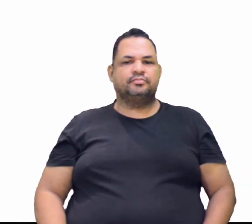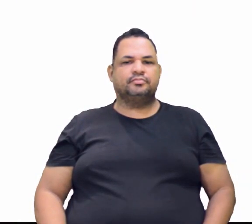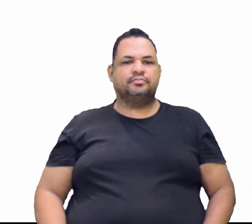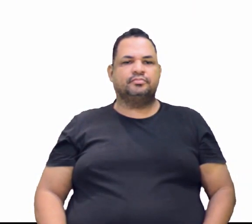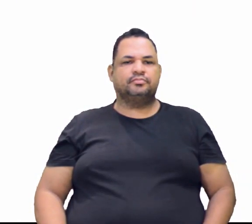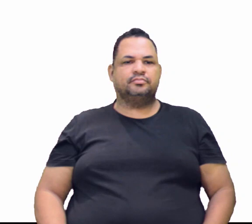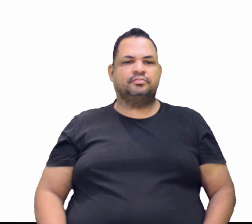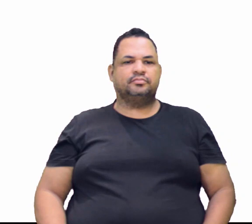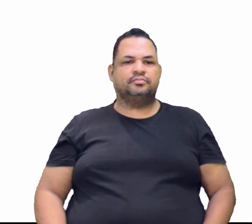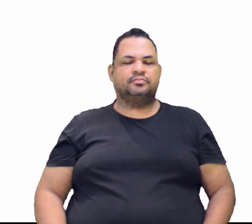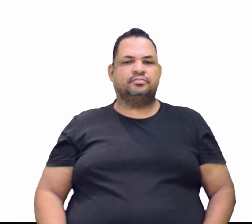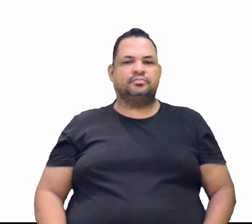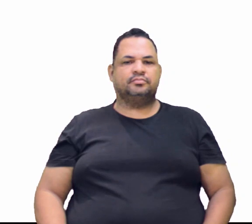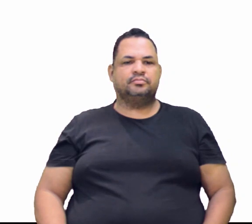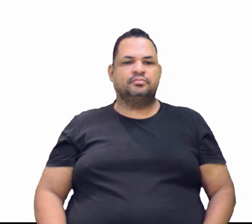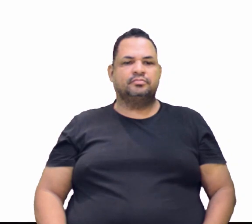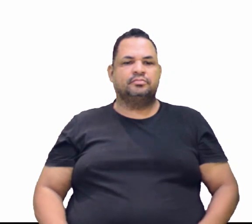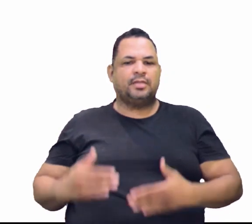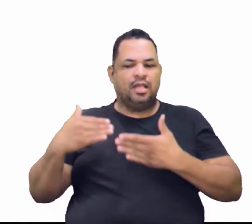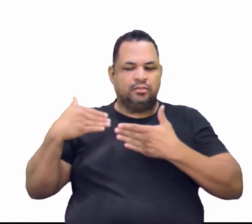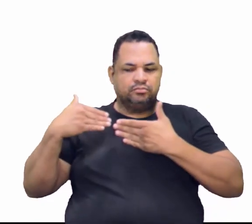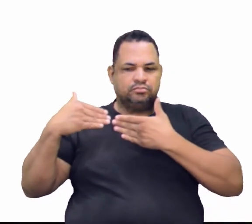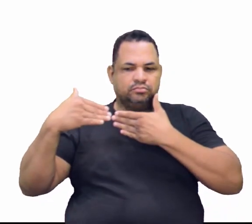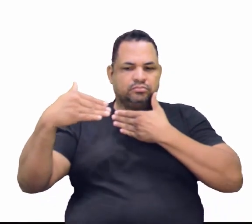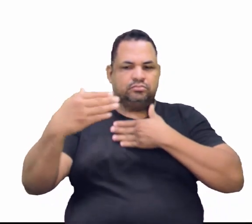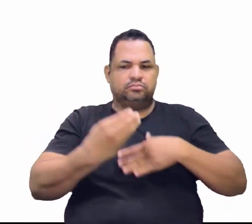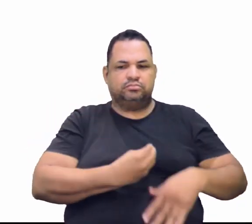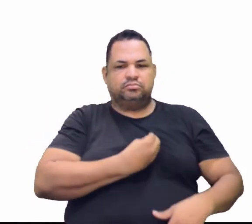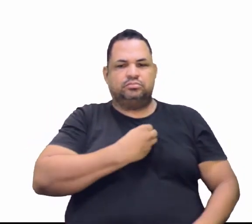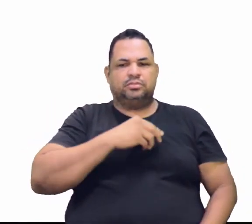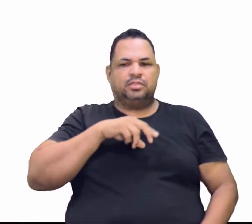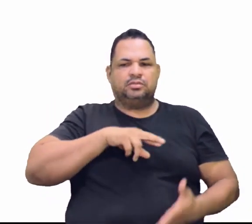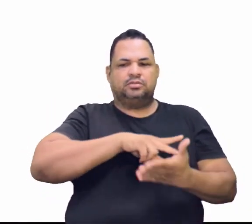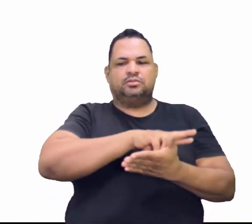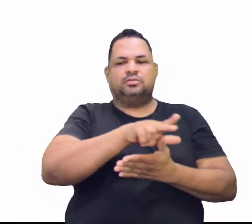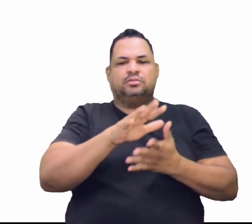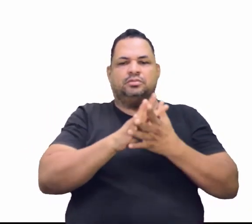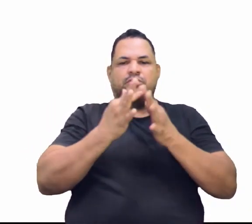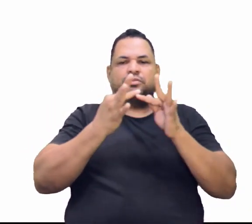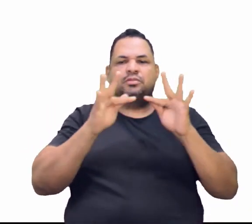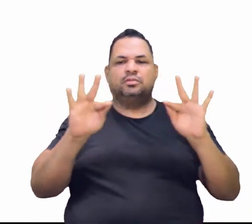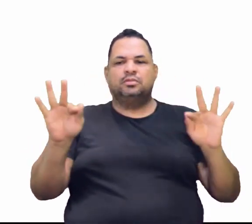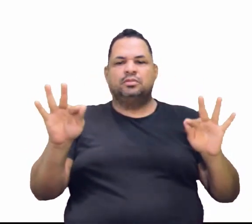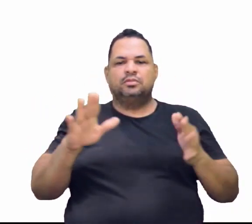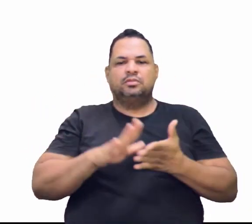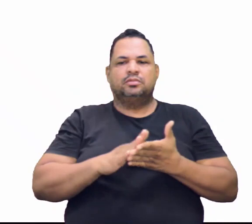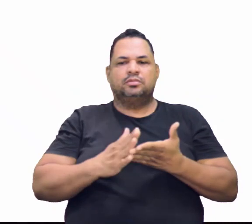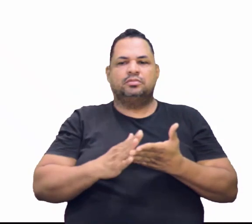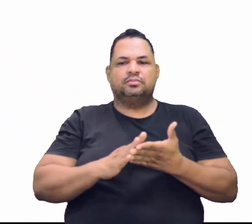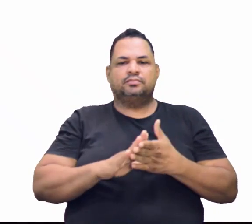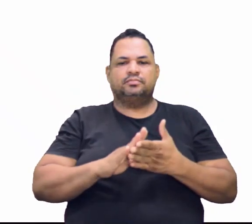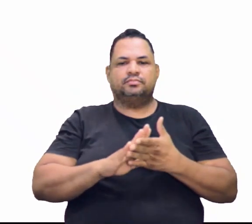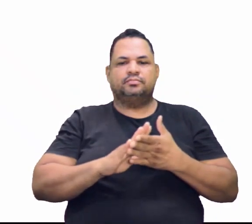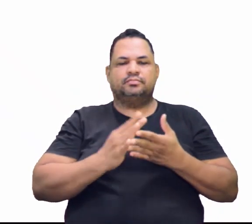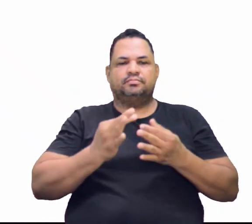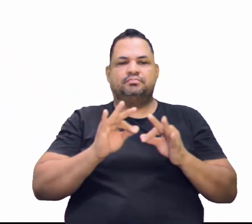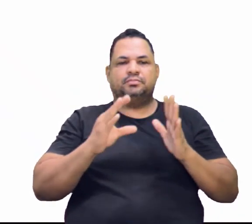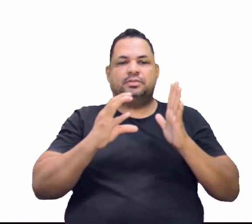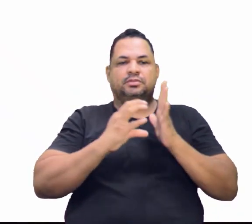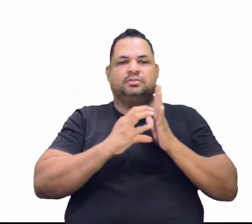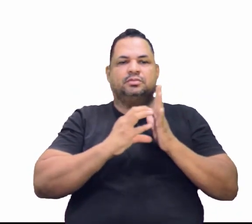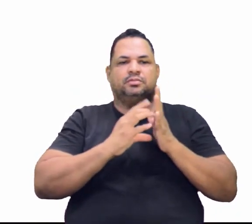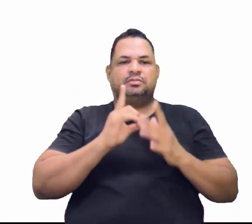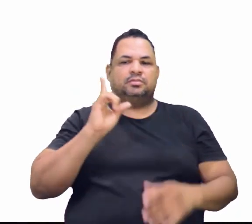Ele deixa, ao longo da vida, várias frases. E uma das frases mais simbólicas